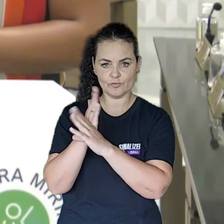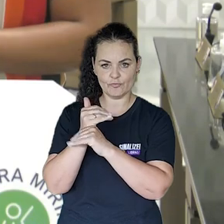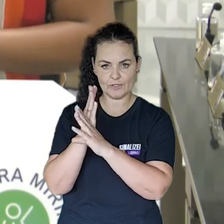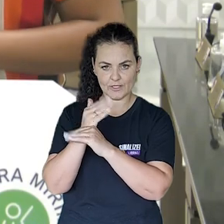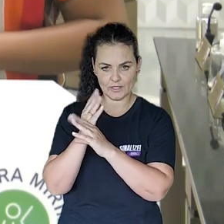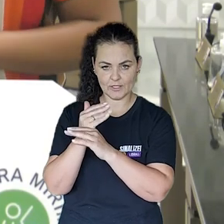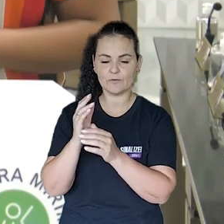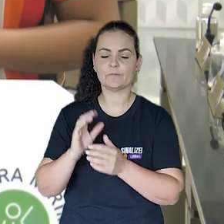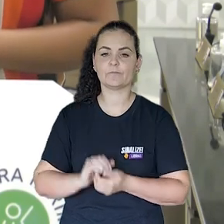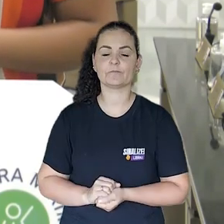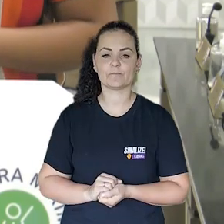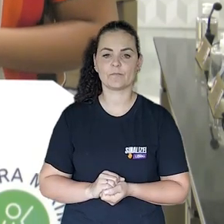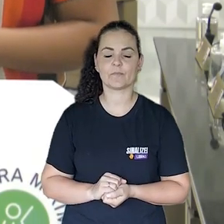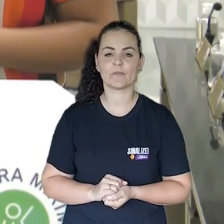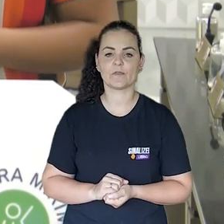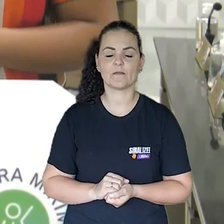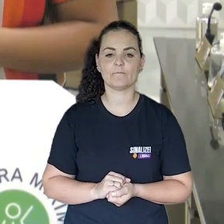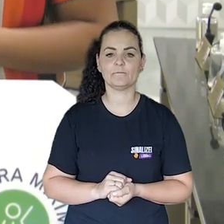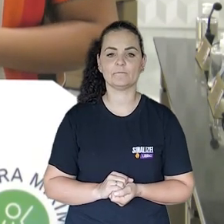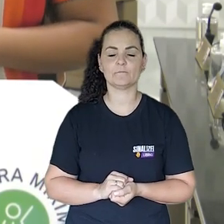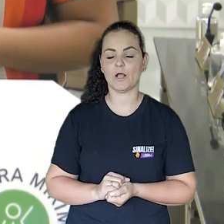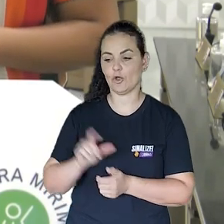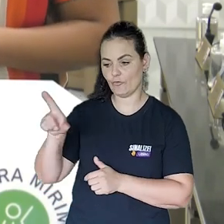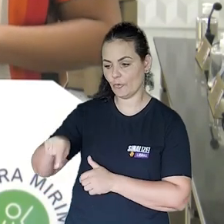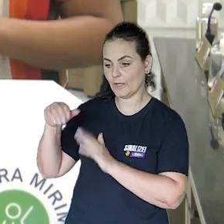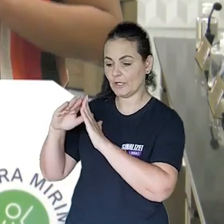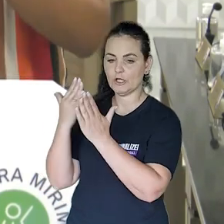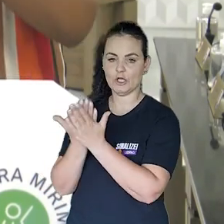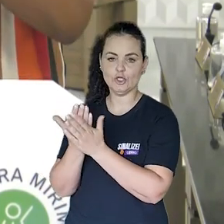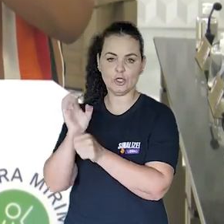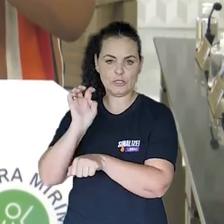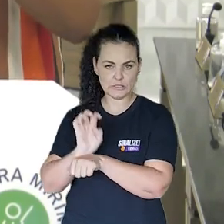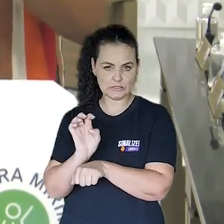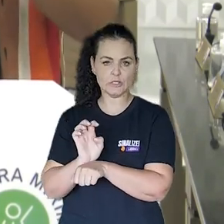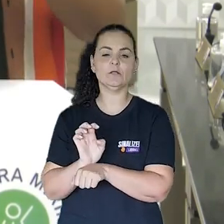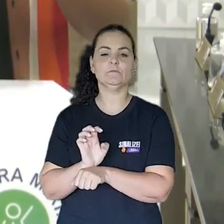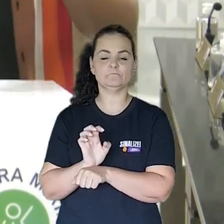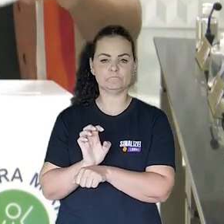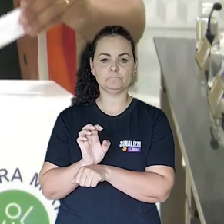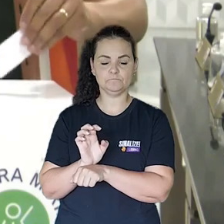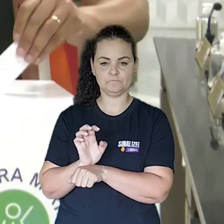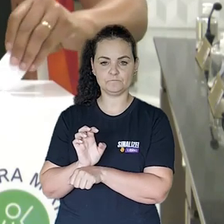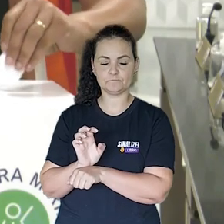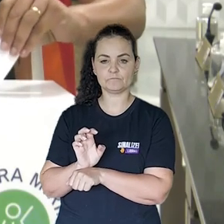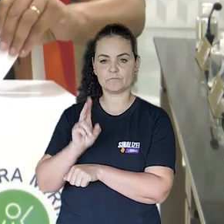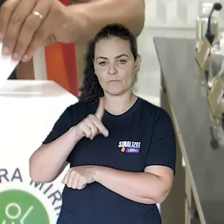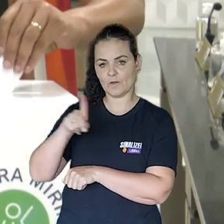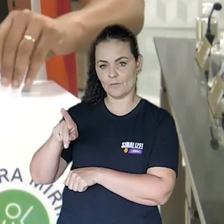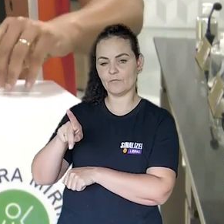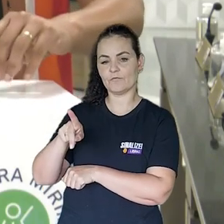a escola Professor Giardini Luiz Lenzi, que é uma escola estadual,